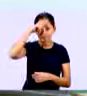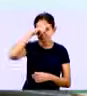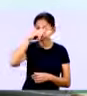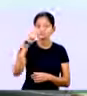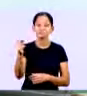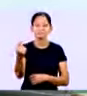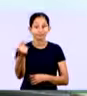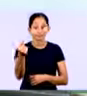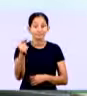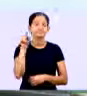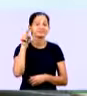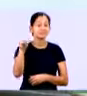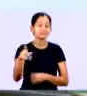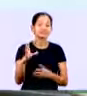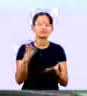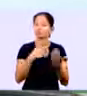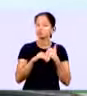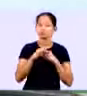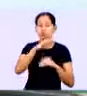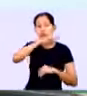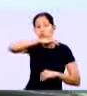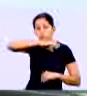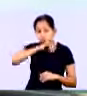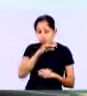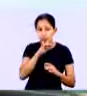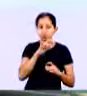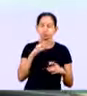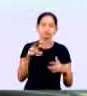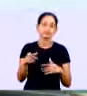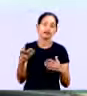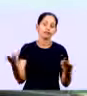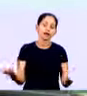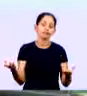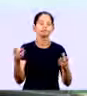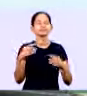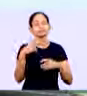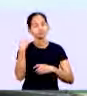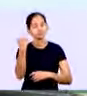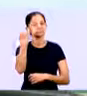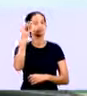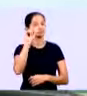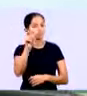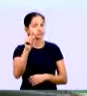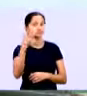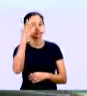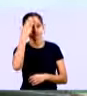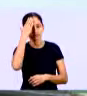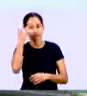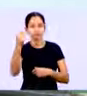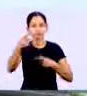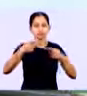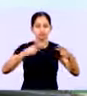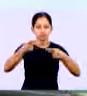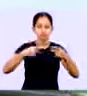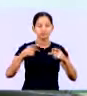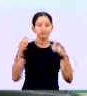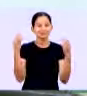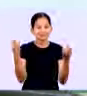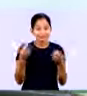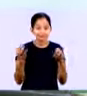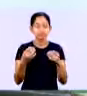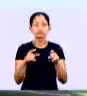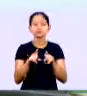financeiro acaba sendo aquele que recebe todas as boas e más notícias dentro da organização. Então é importante que você faça o planejamento de uma forma adequada,